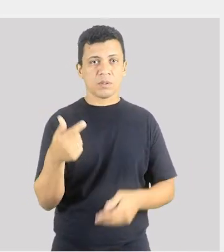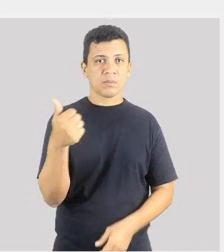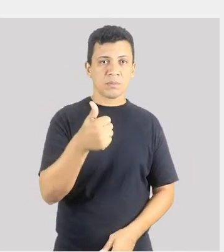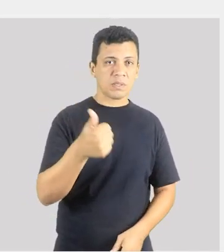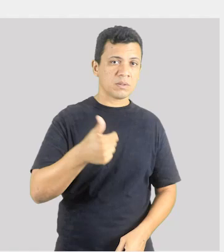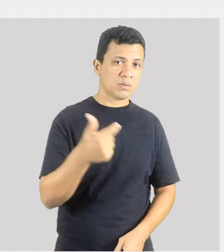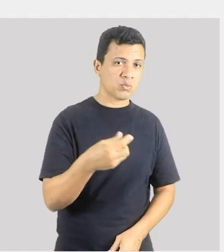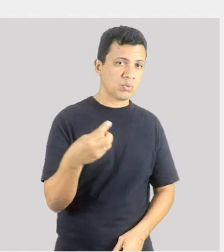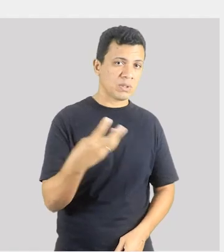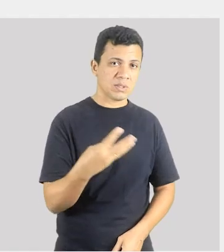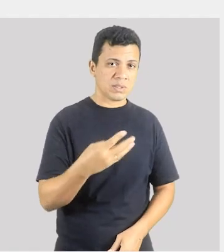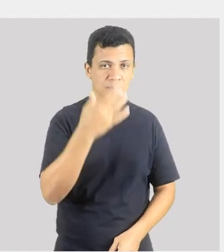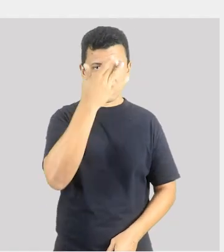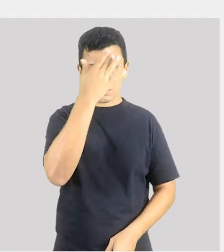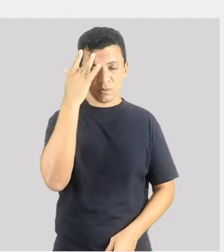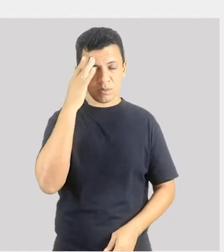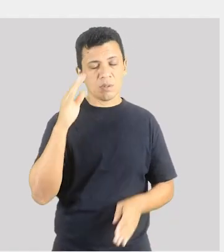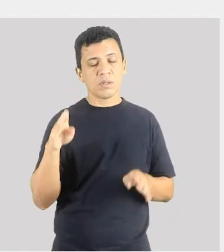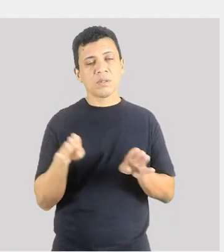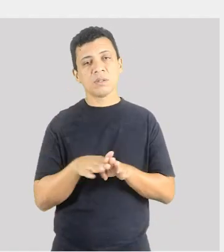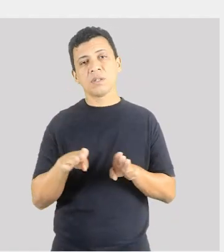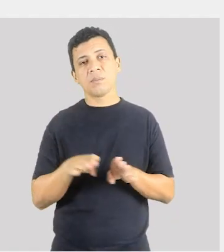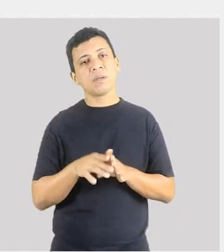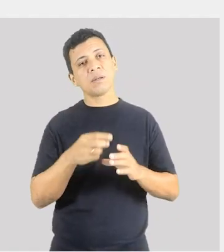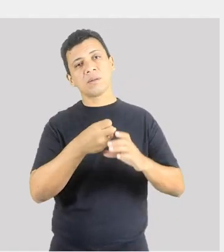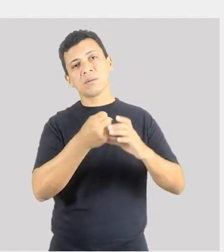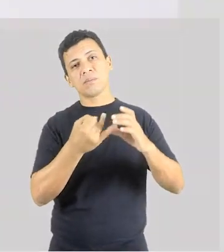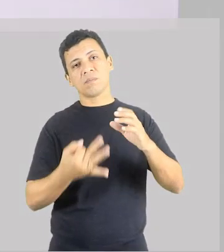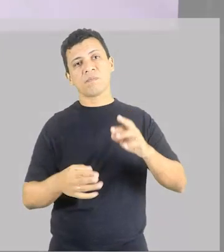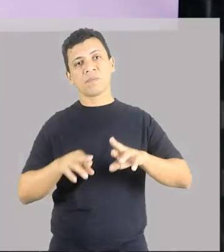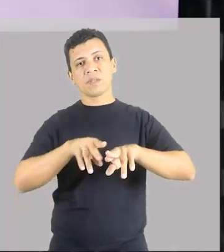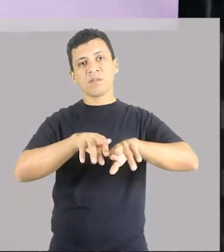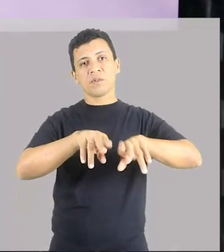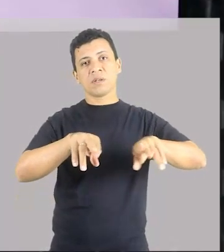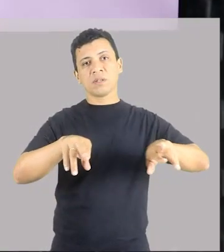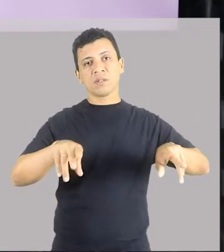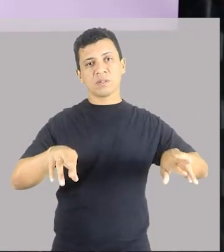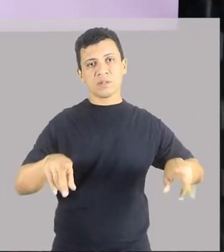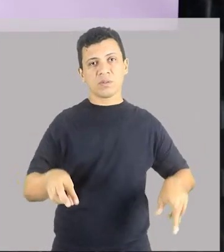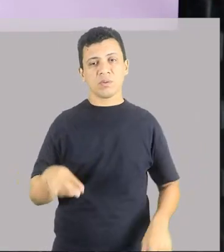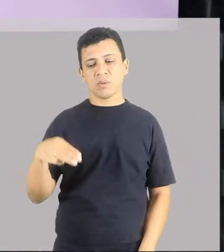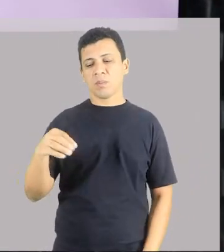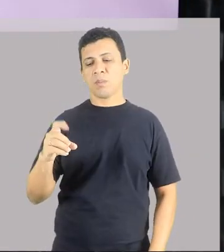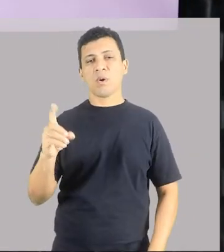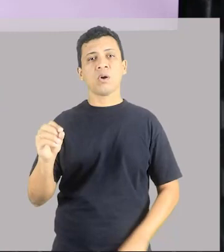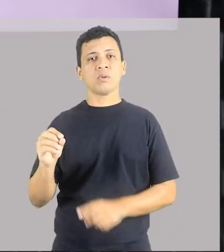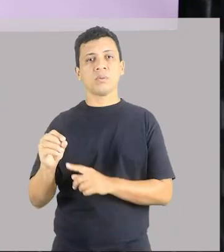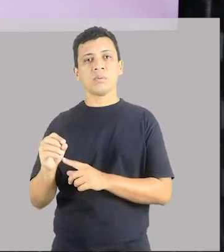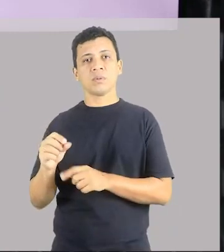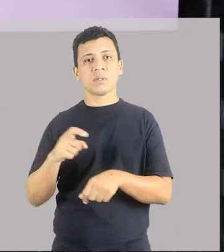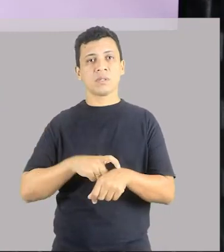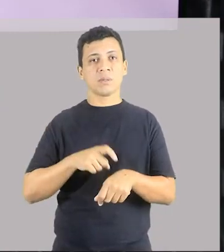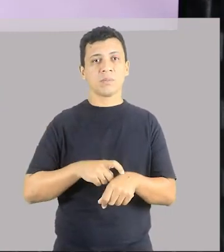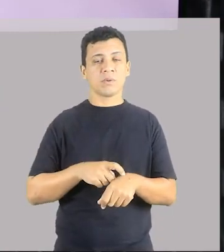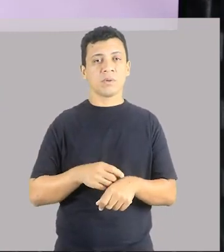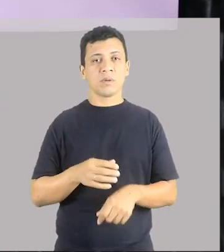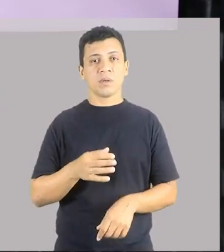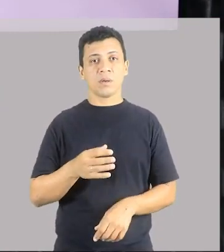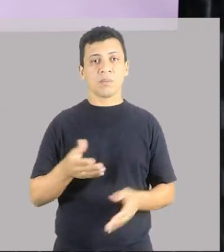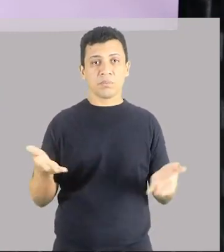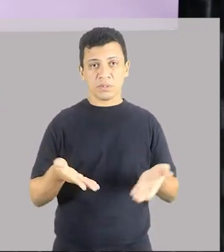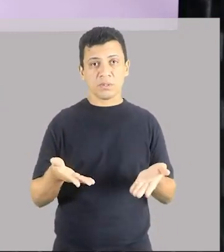ou terceira pessoa mas também no aspecto da variação de modo e tempo se está no presente pretérito ou